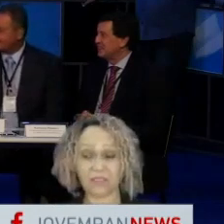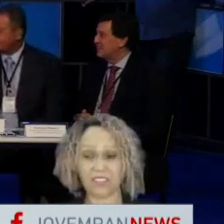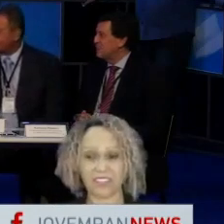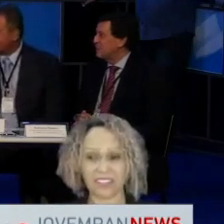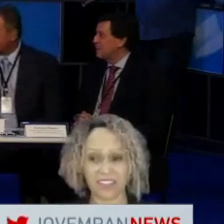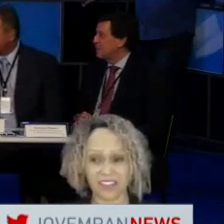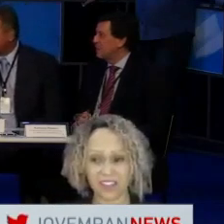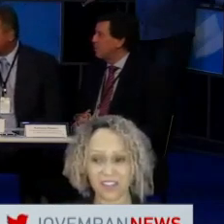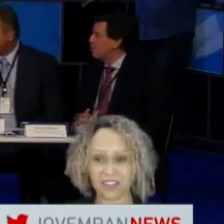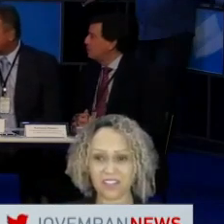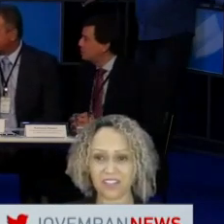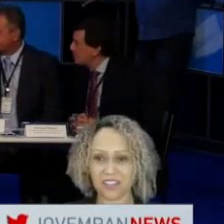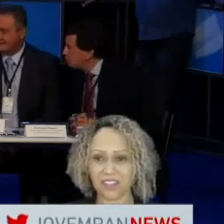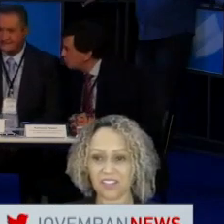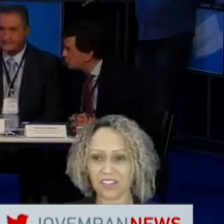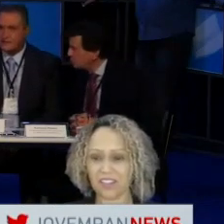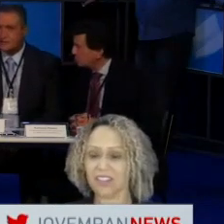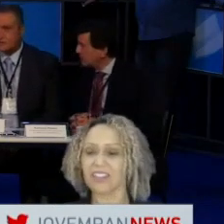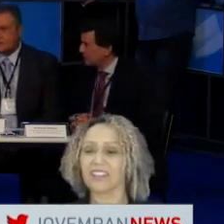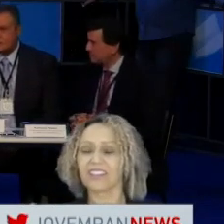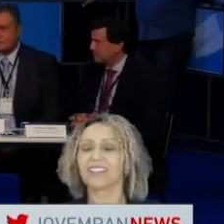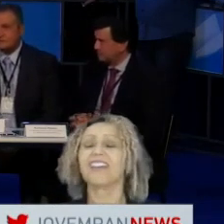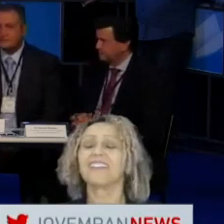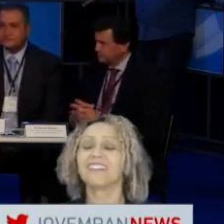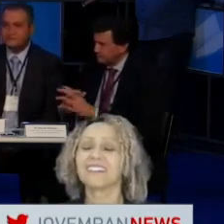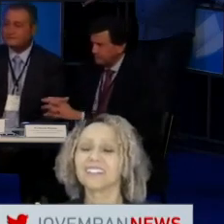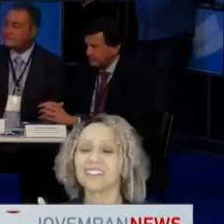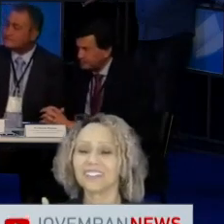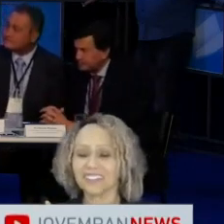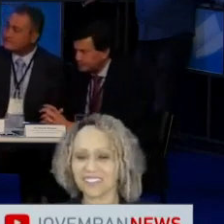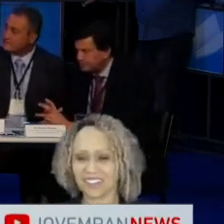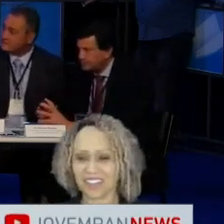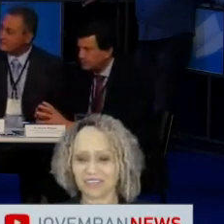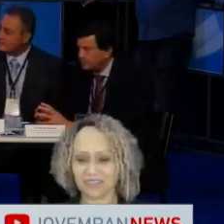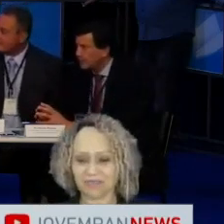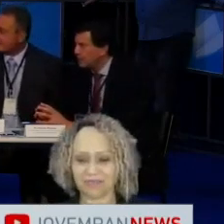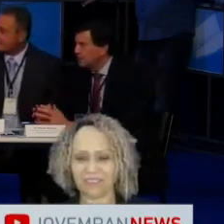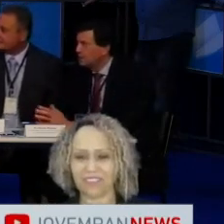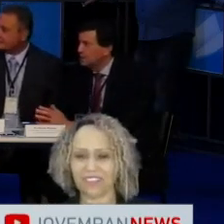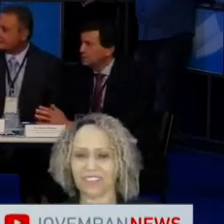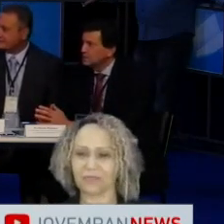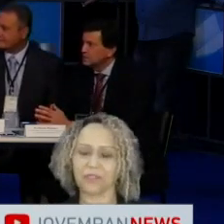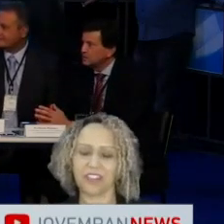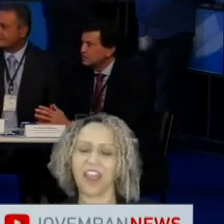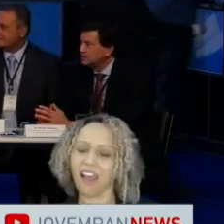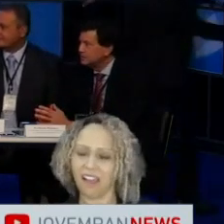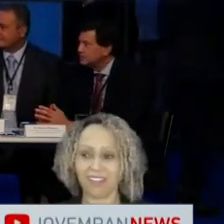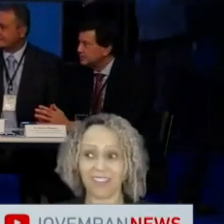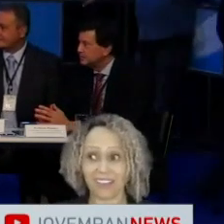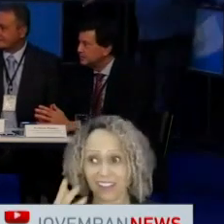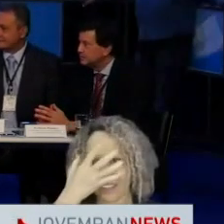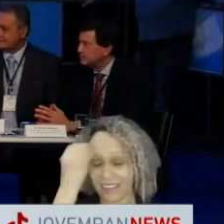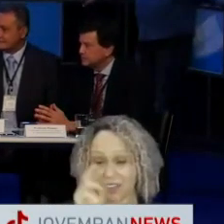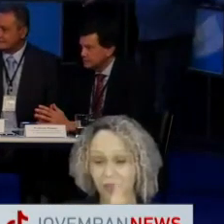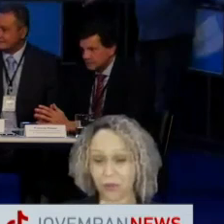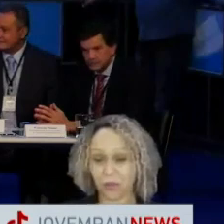Você vai ser transferido para Tuvalu. Fazer uma experiência diplomática. Bom, eu queria dizer para vocês o seguinte, ó,